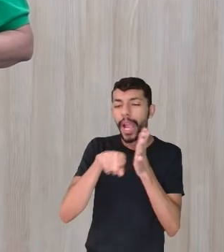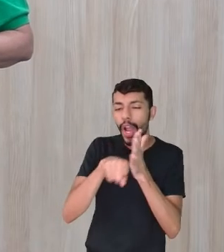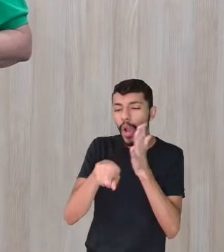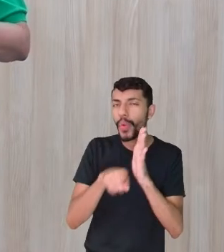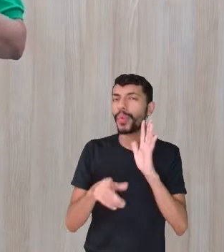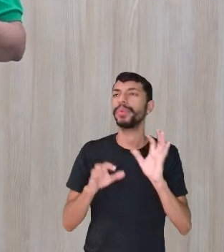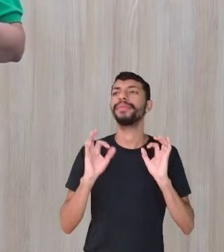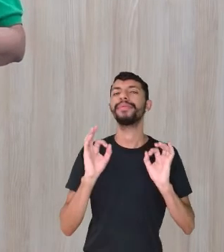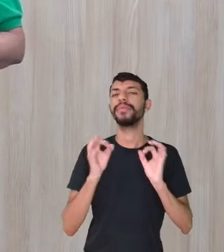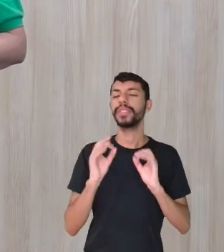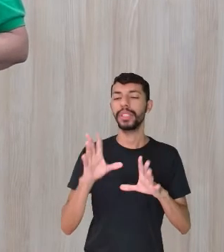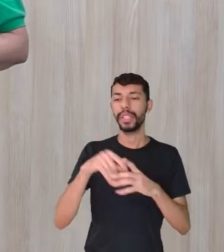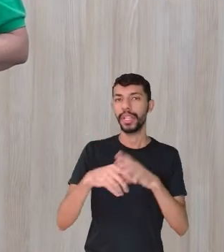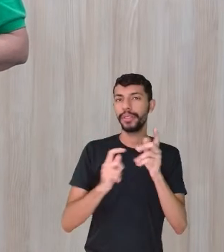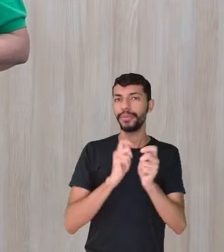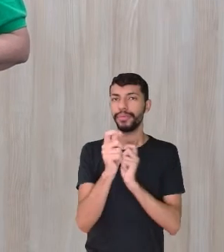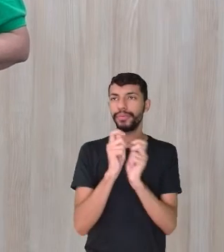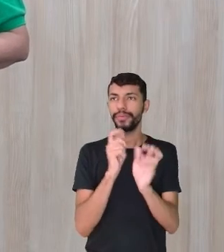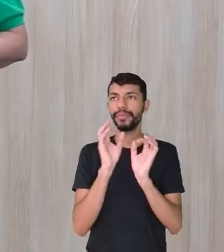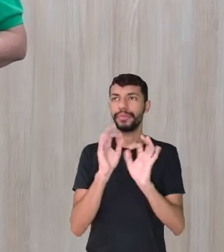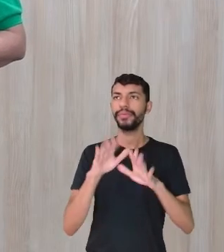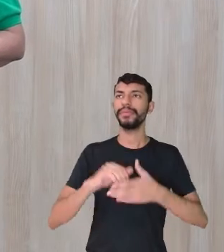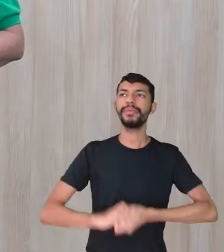abordadas dentro da entrevista.